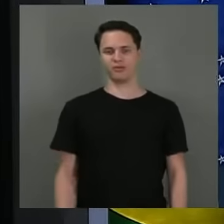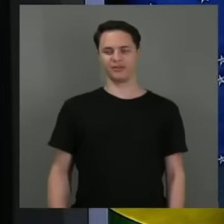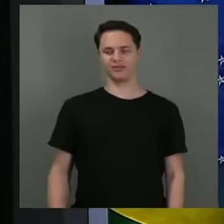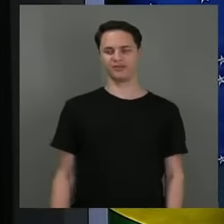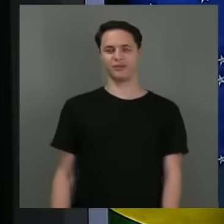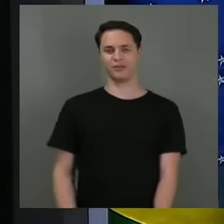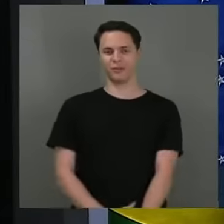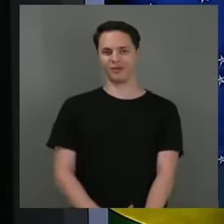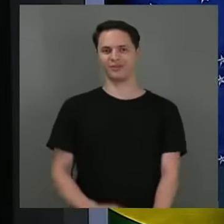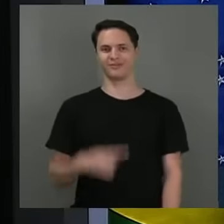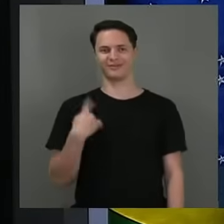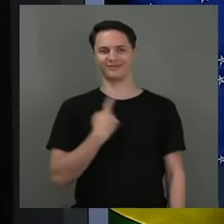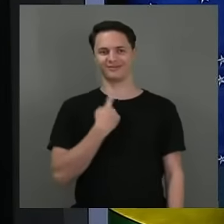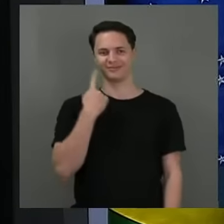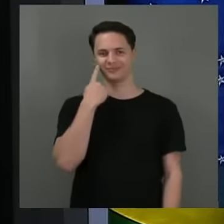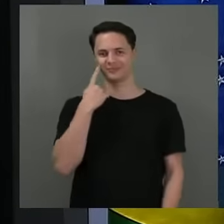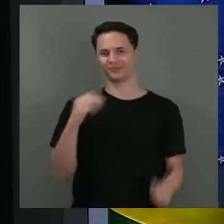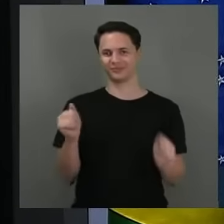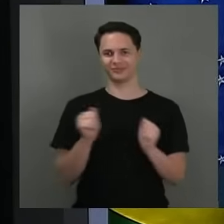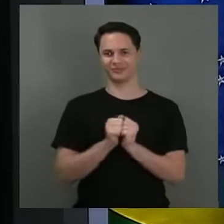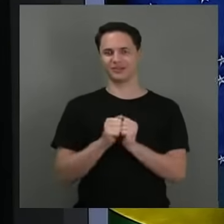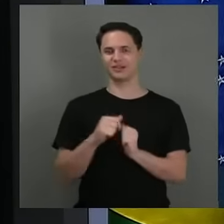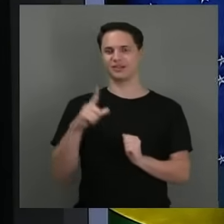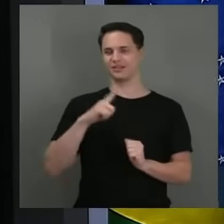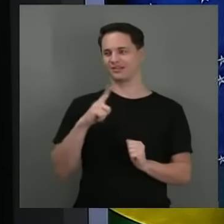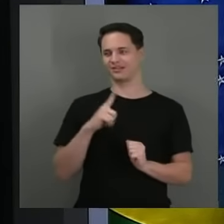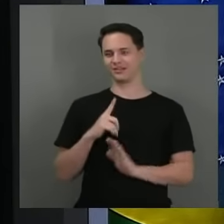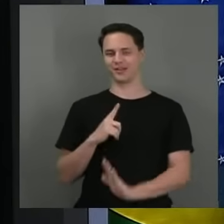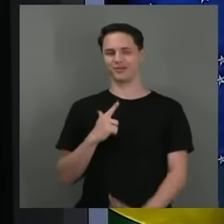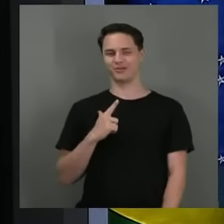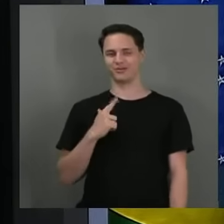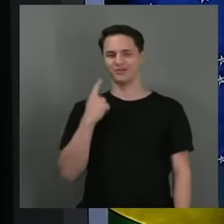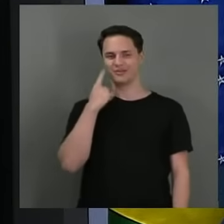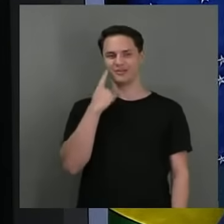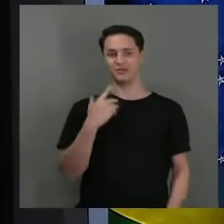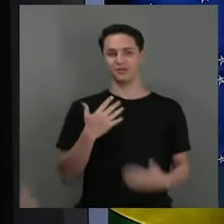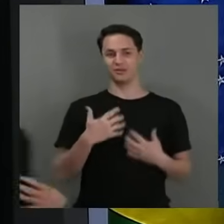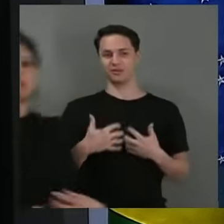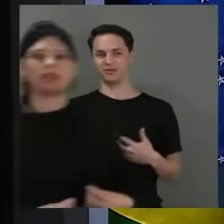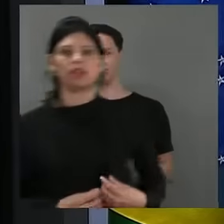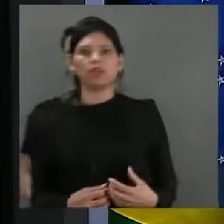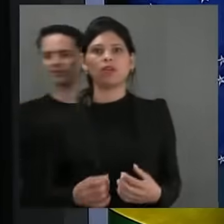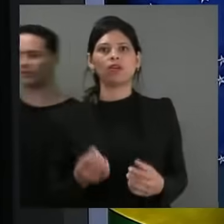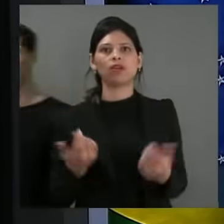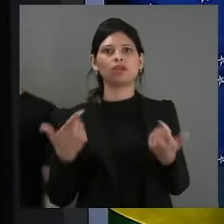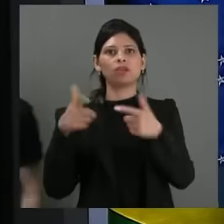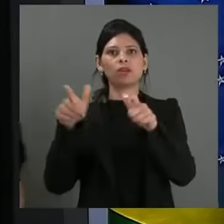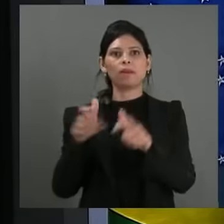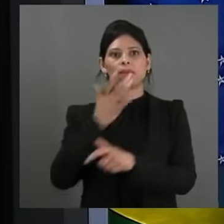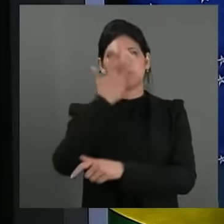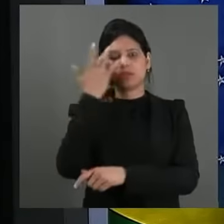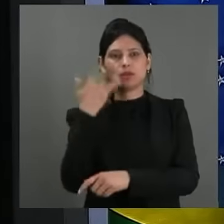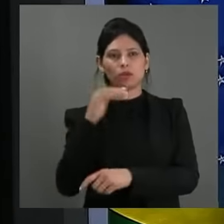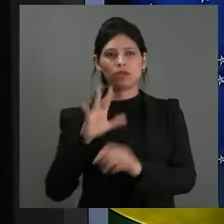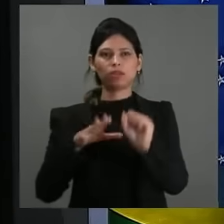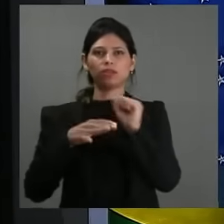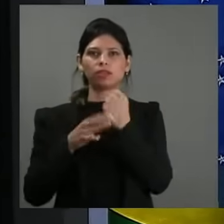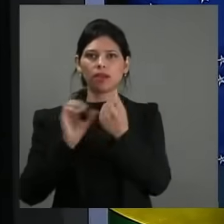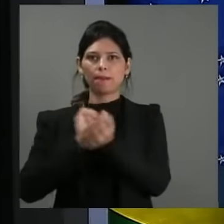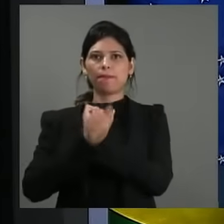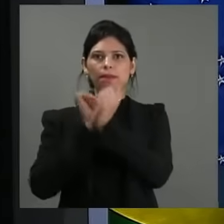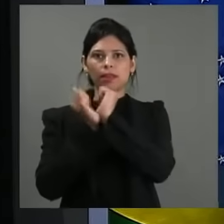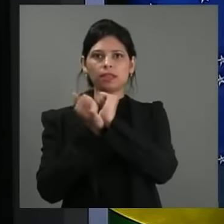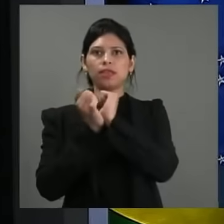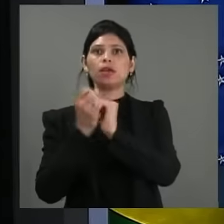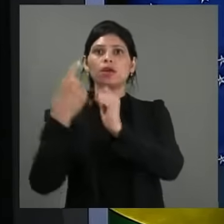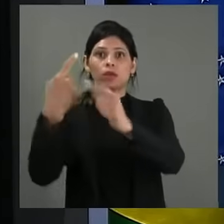tem perseguição a quem pensa diferente, onde temos presos políticos, onde temos